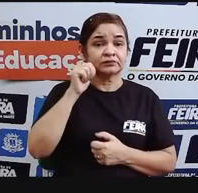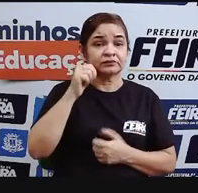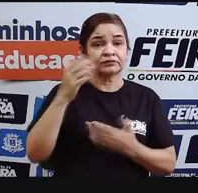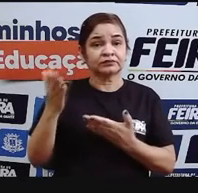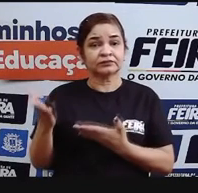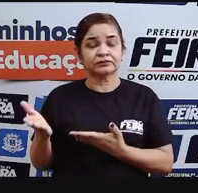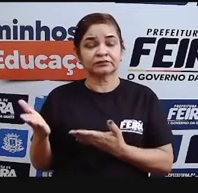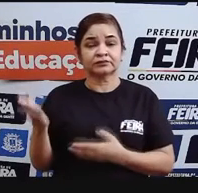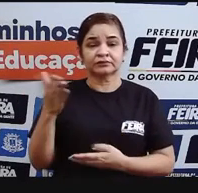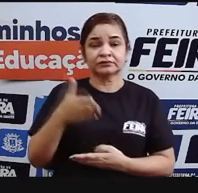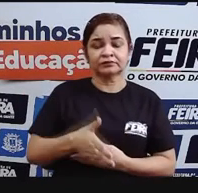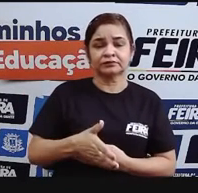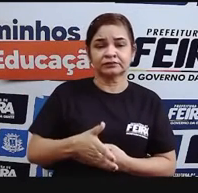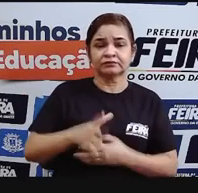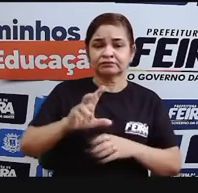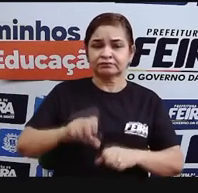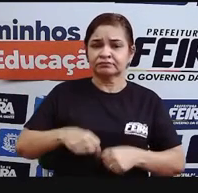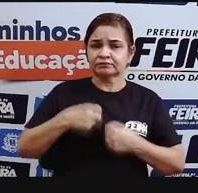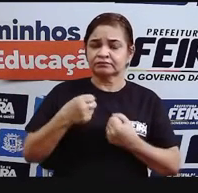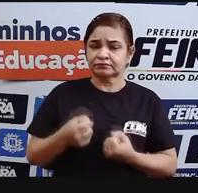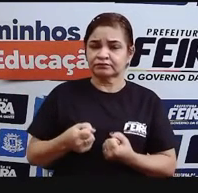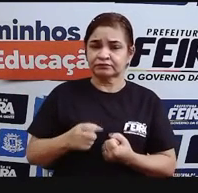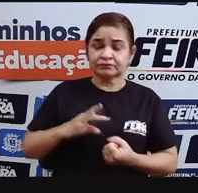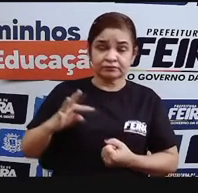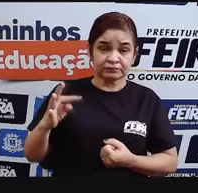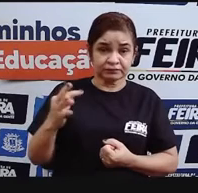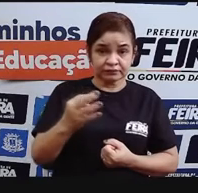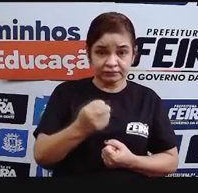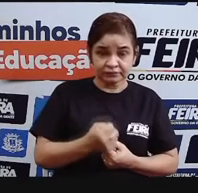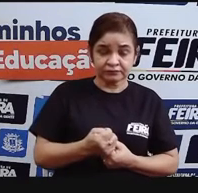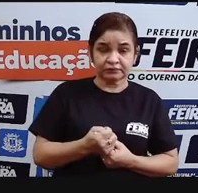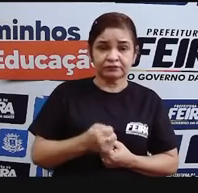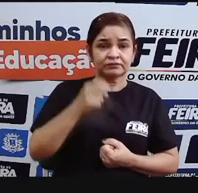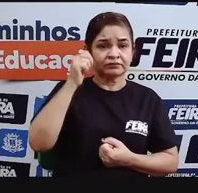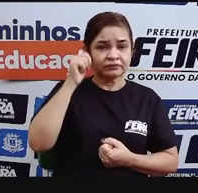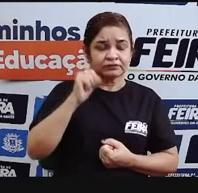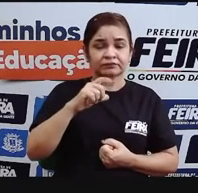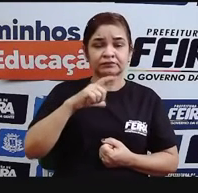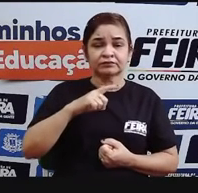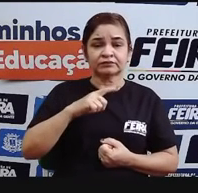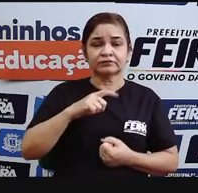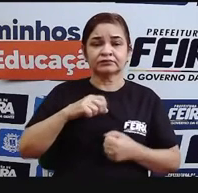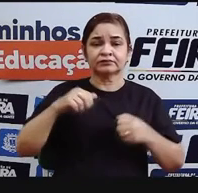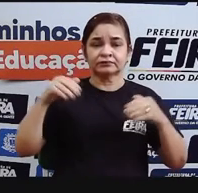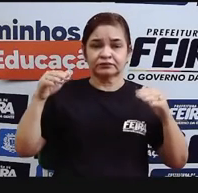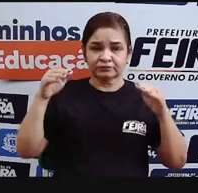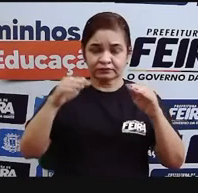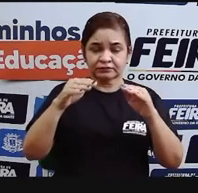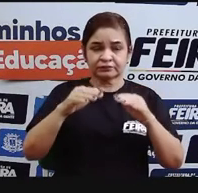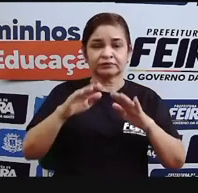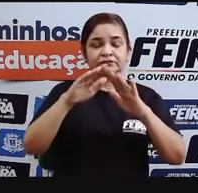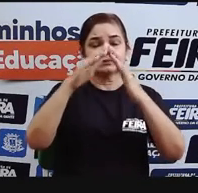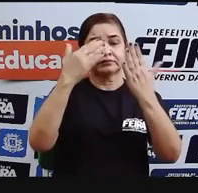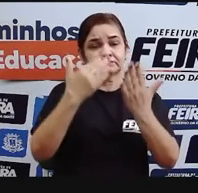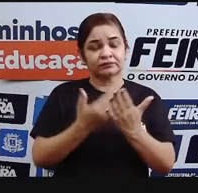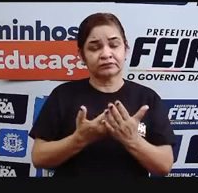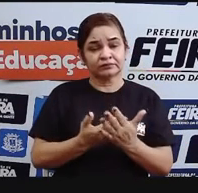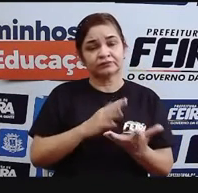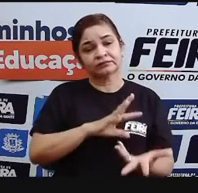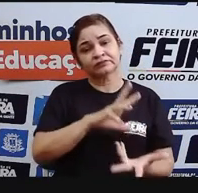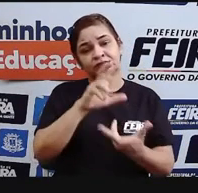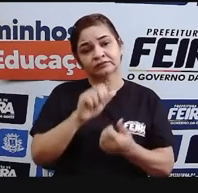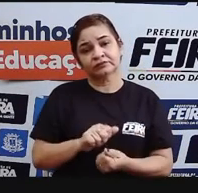até hoje, luta para que todas as meninas tenham acesso à escola no mundo.